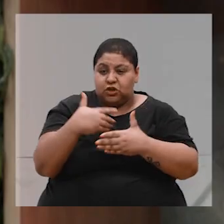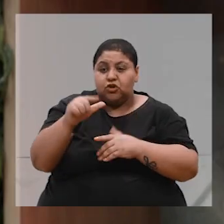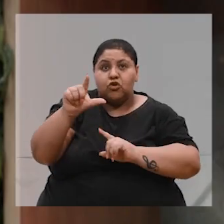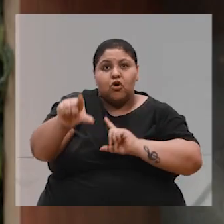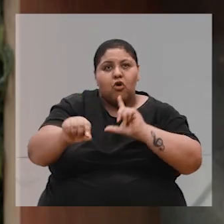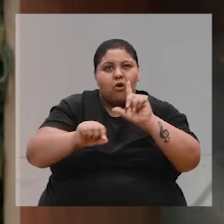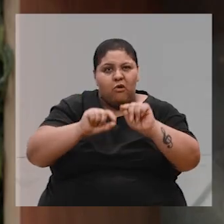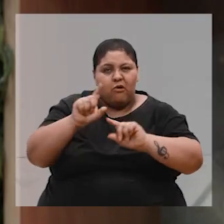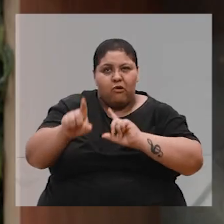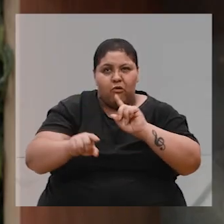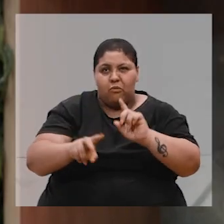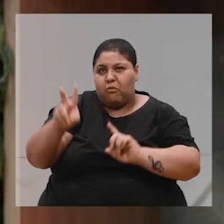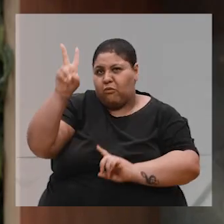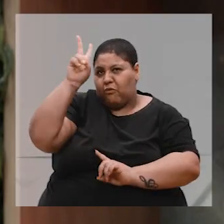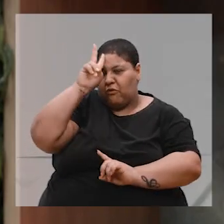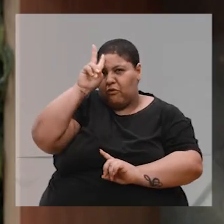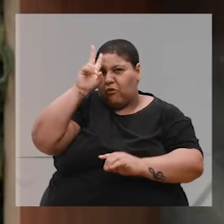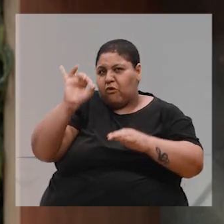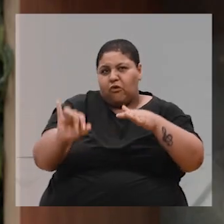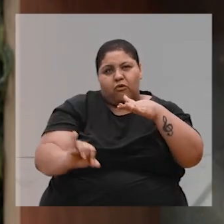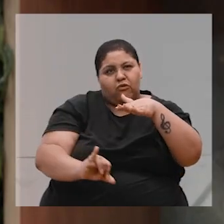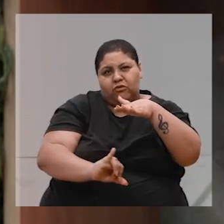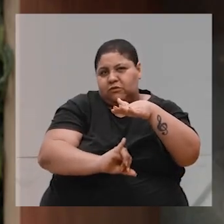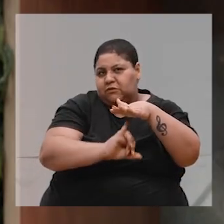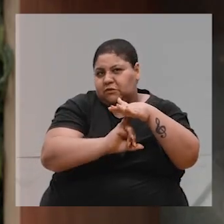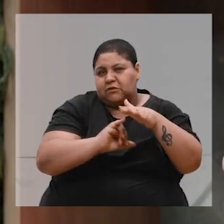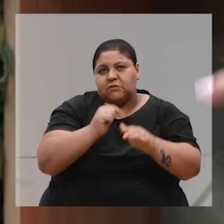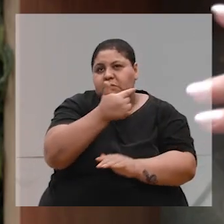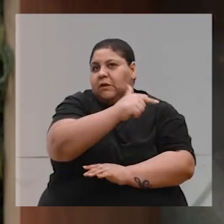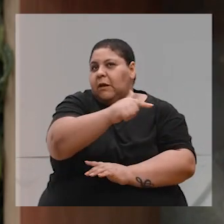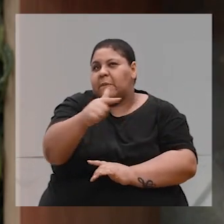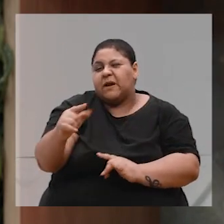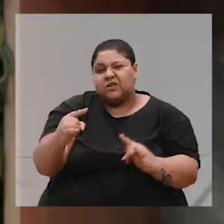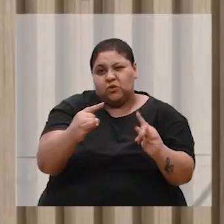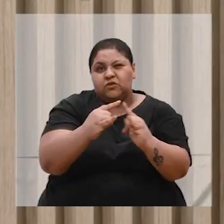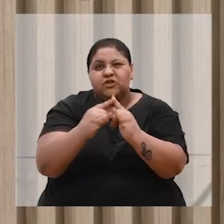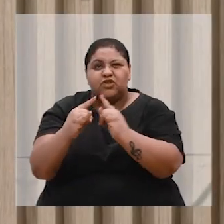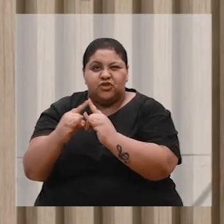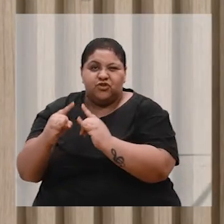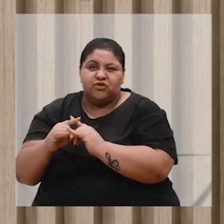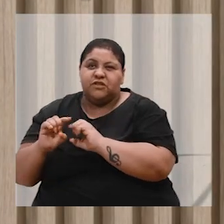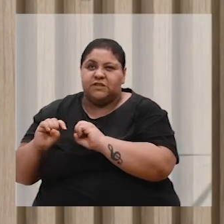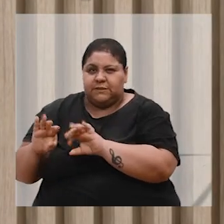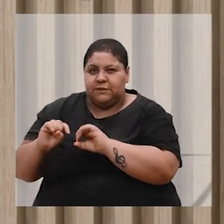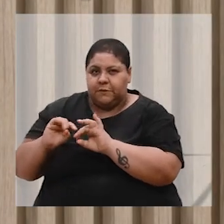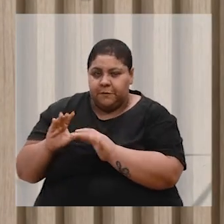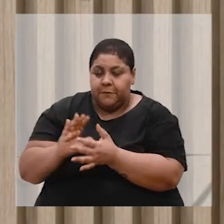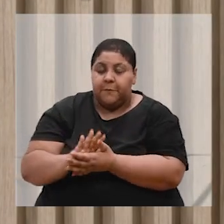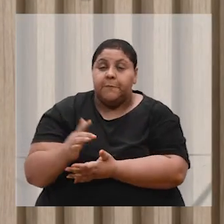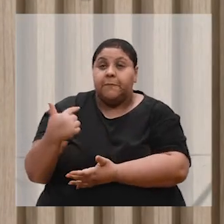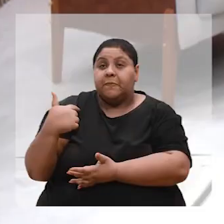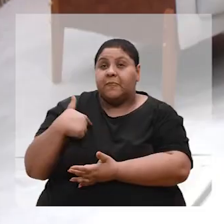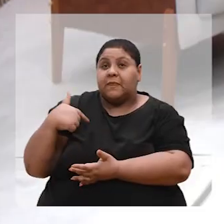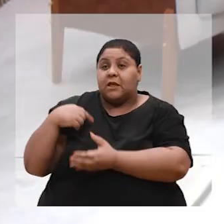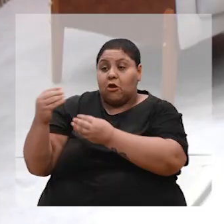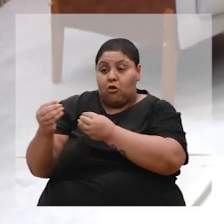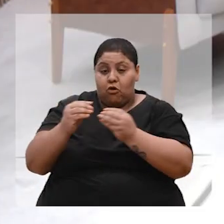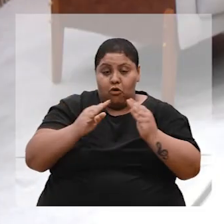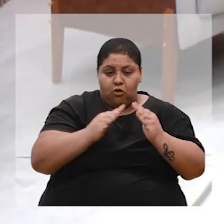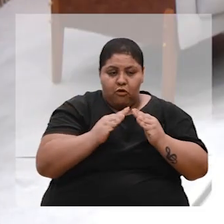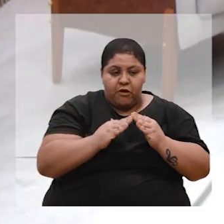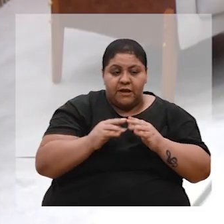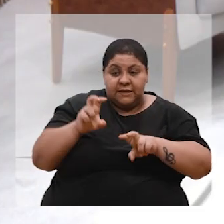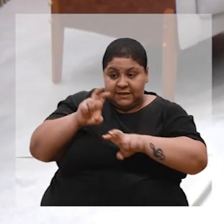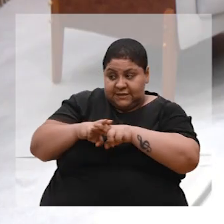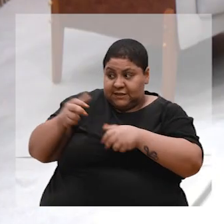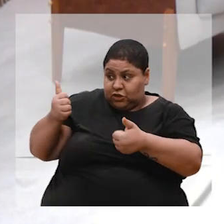processos seletivos para o 2º grau agora, para o Instituto Federal, para outros, enfim, outras escolas. E eu trago para casa